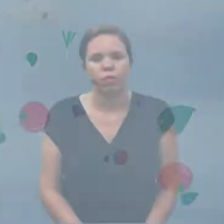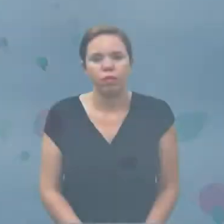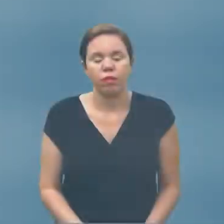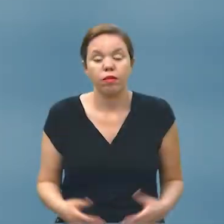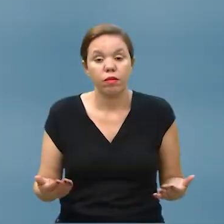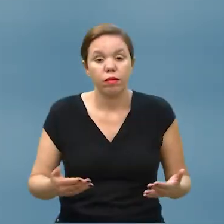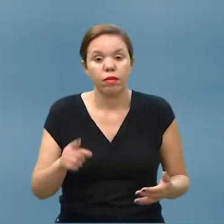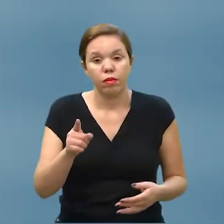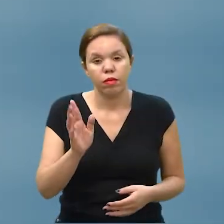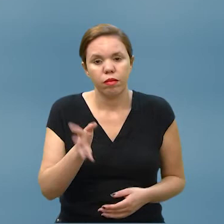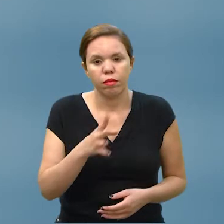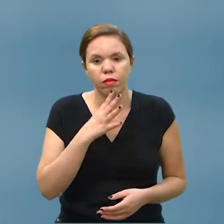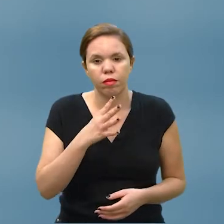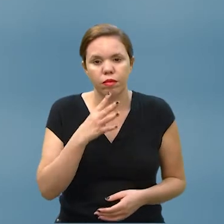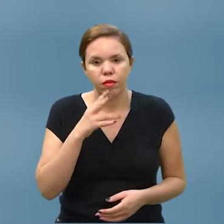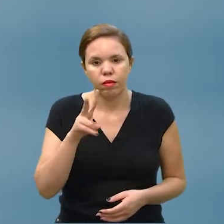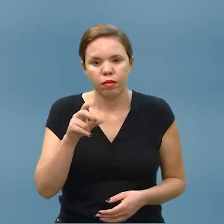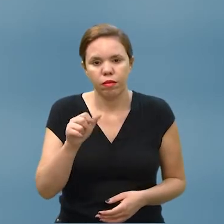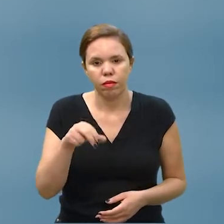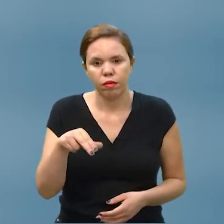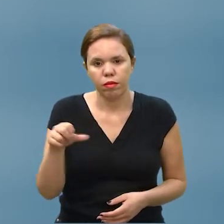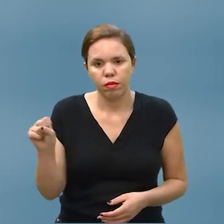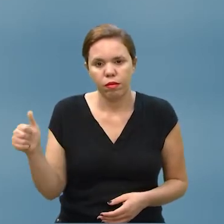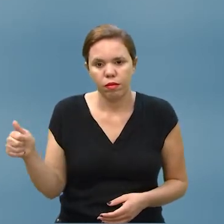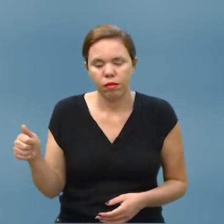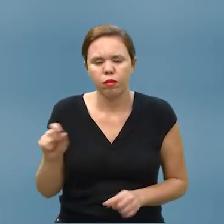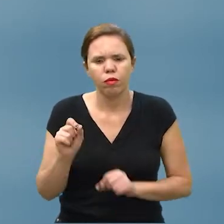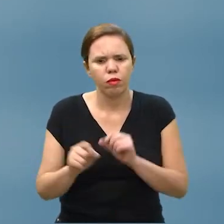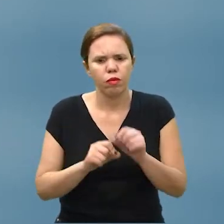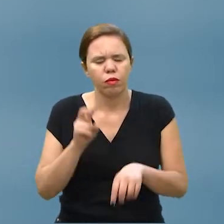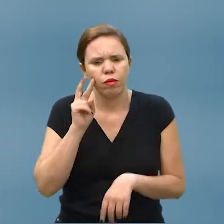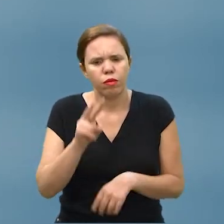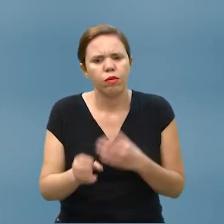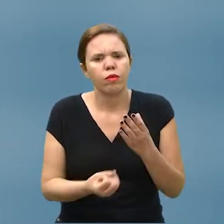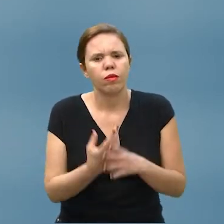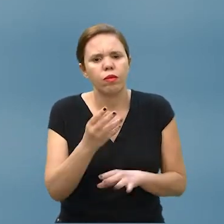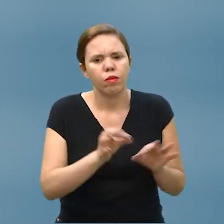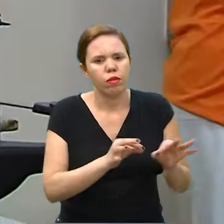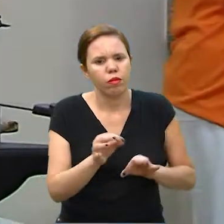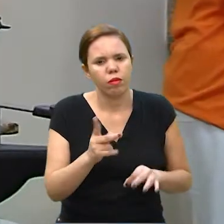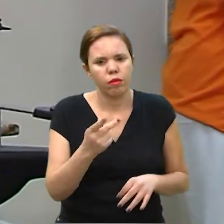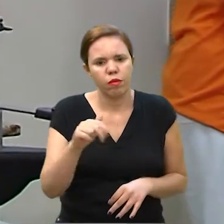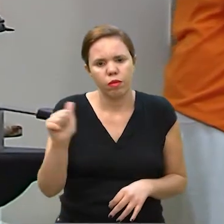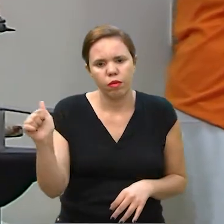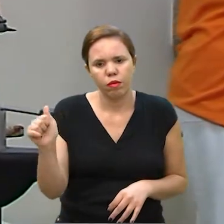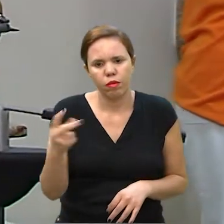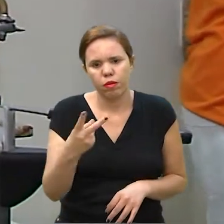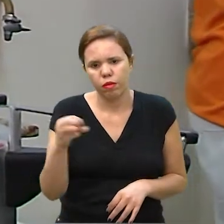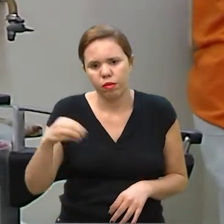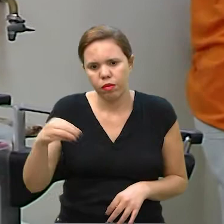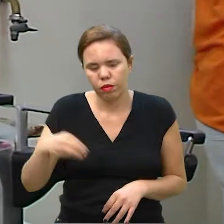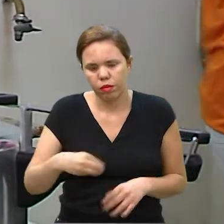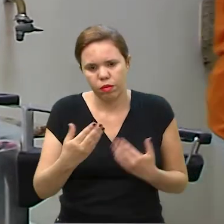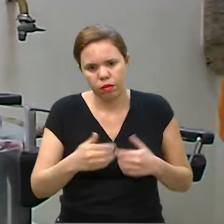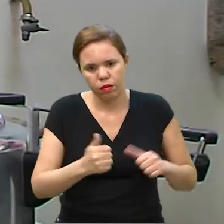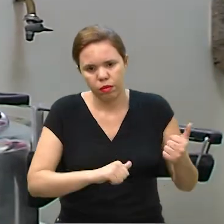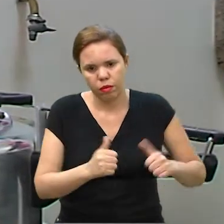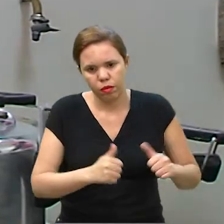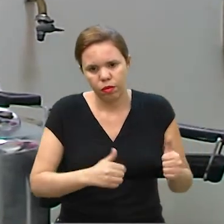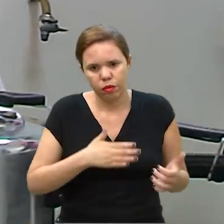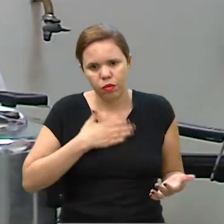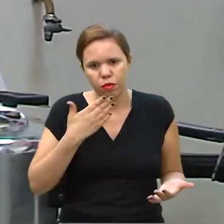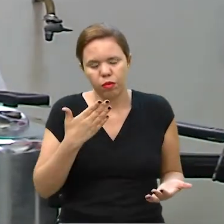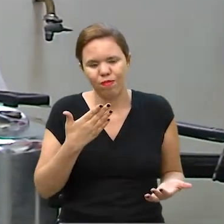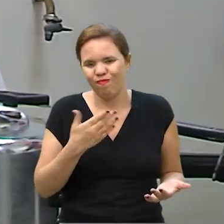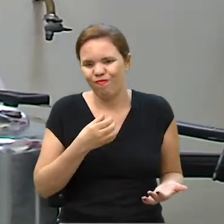E agora que você já conhece a Vanessa, vamos ver o que a Hanna está aprontando na cozinha? Aos 20 minutos de prova, uma